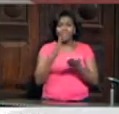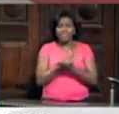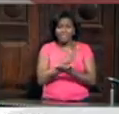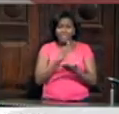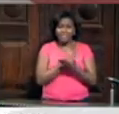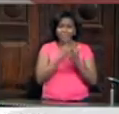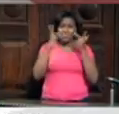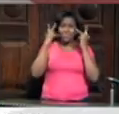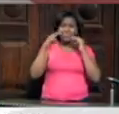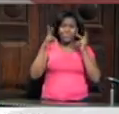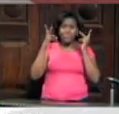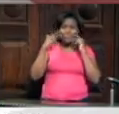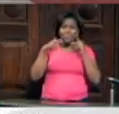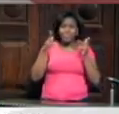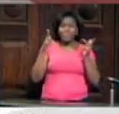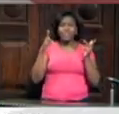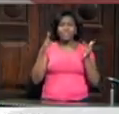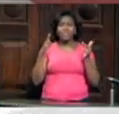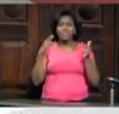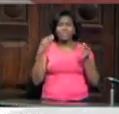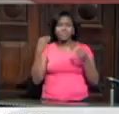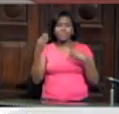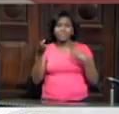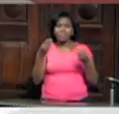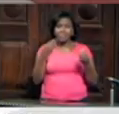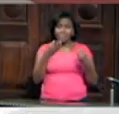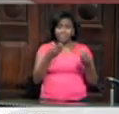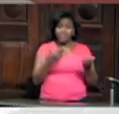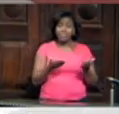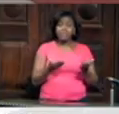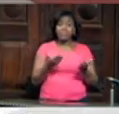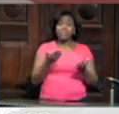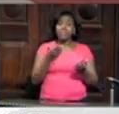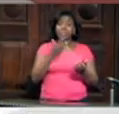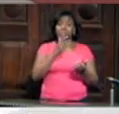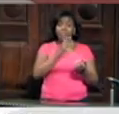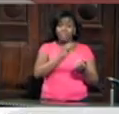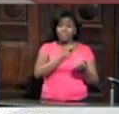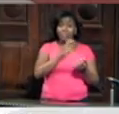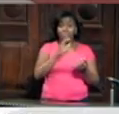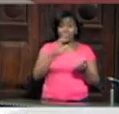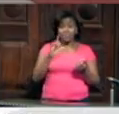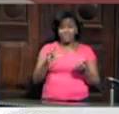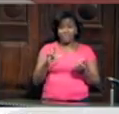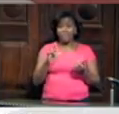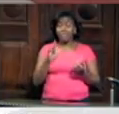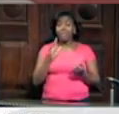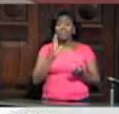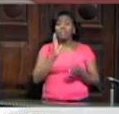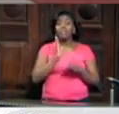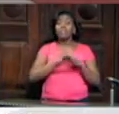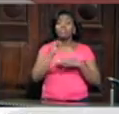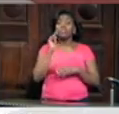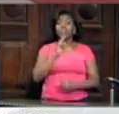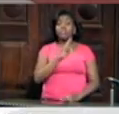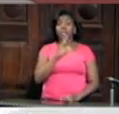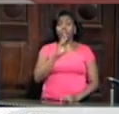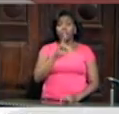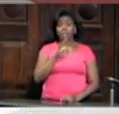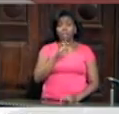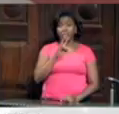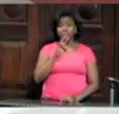normais, mensais ou semestrais ou anuais da Academia Carioca de Letras pelo nome de